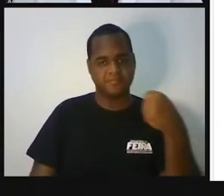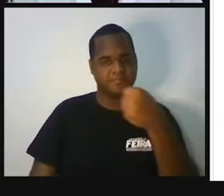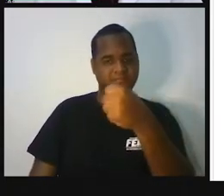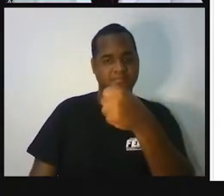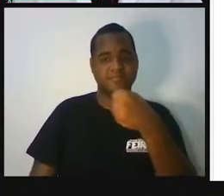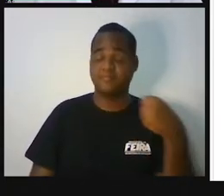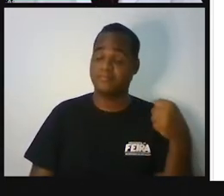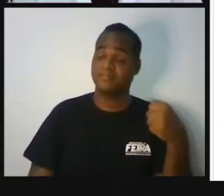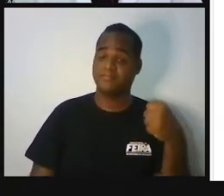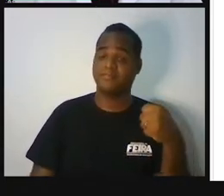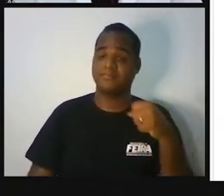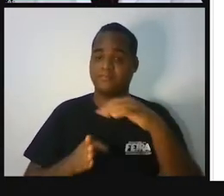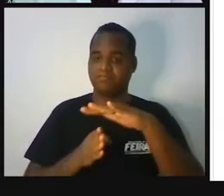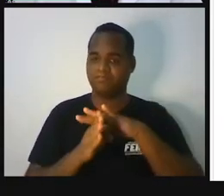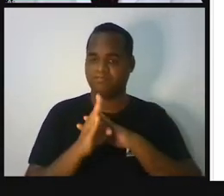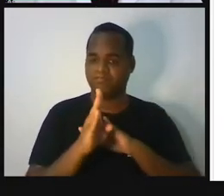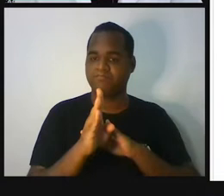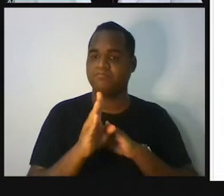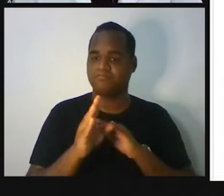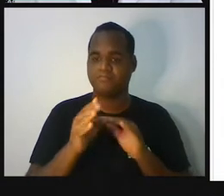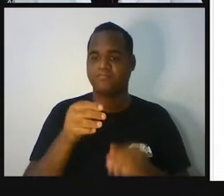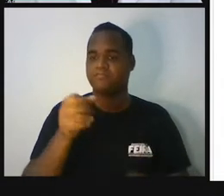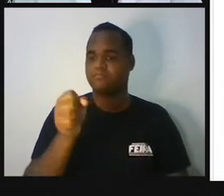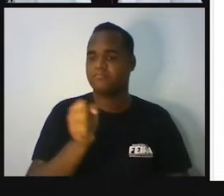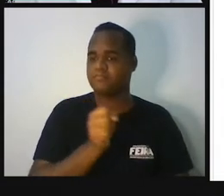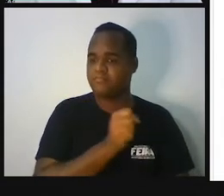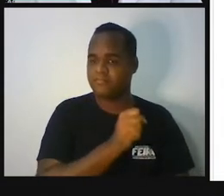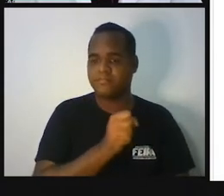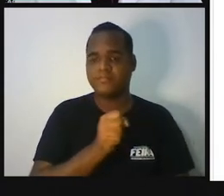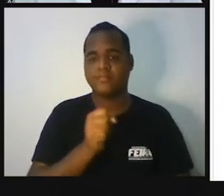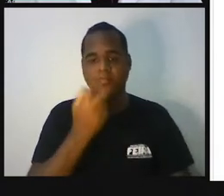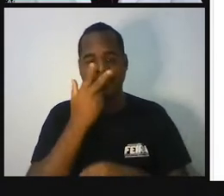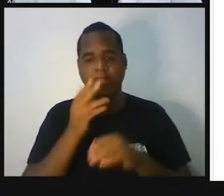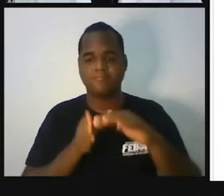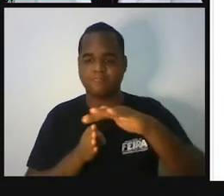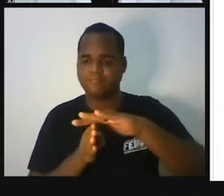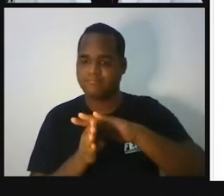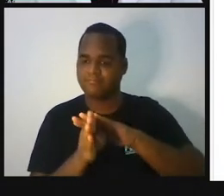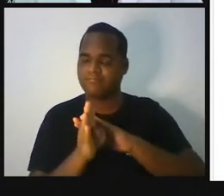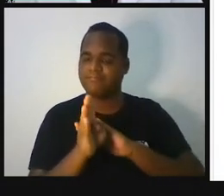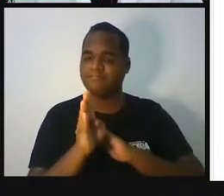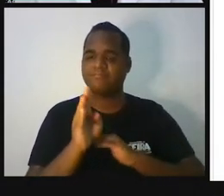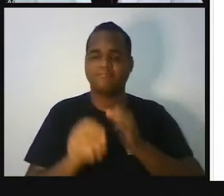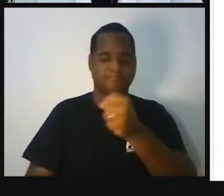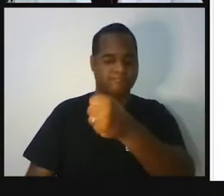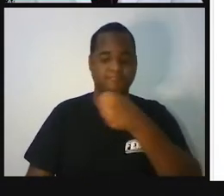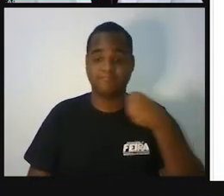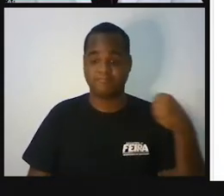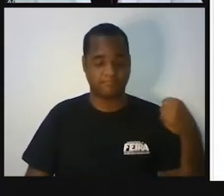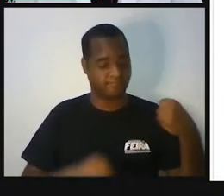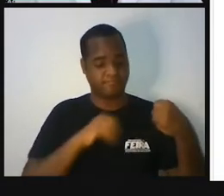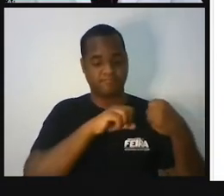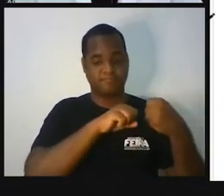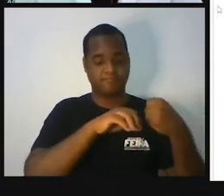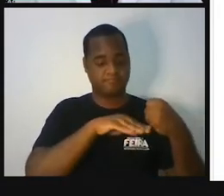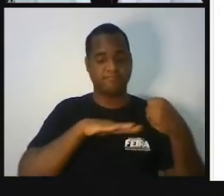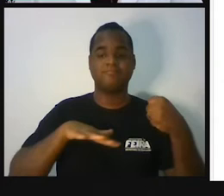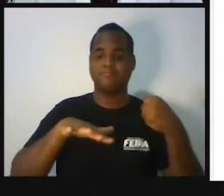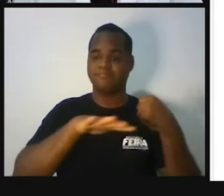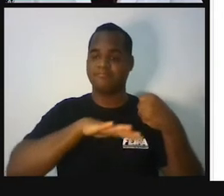entrada forma uma abertura é todo esse espaço aqui e essa